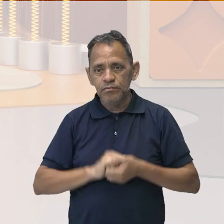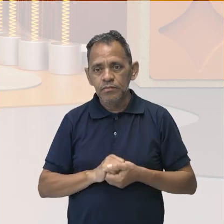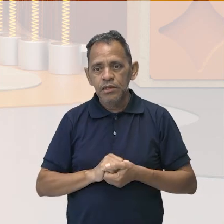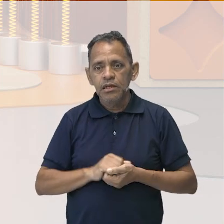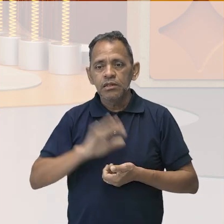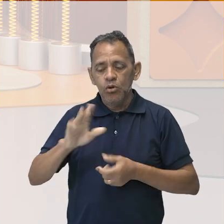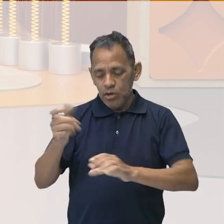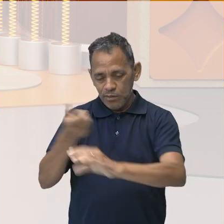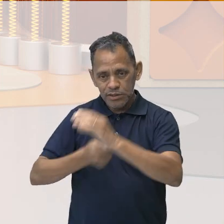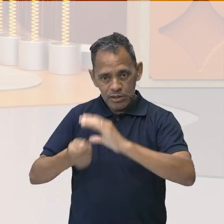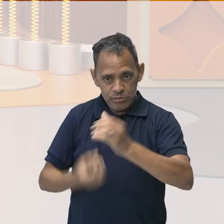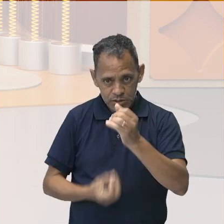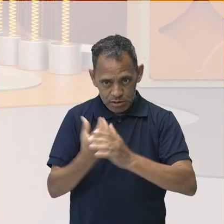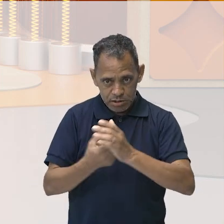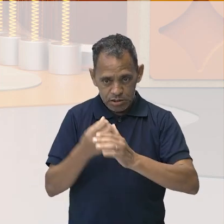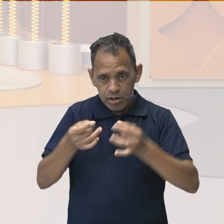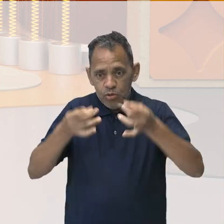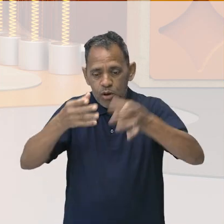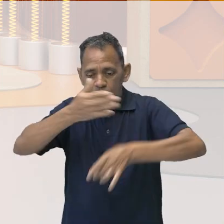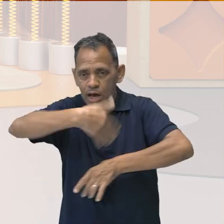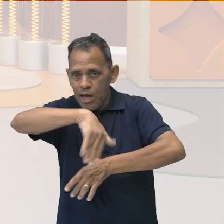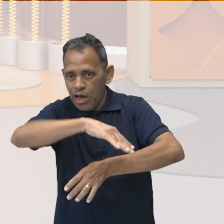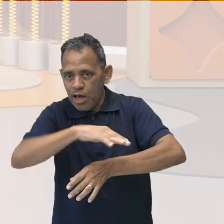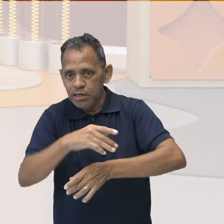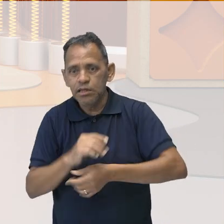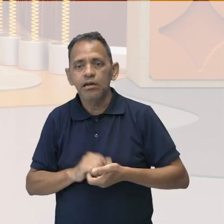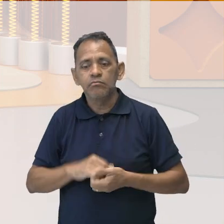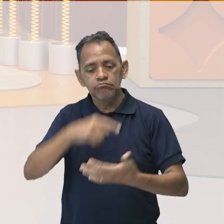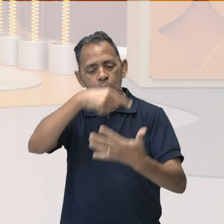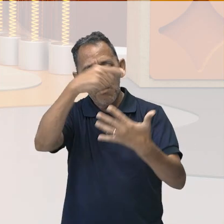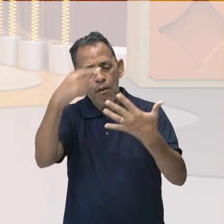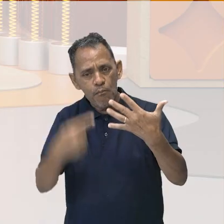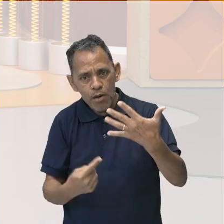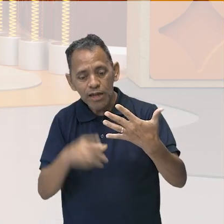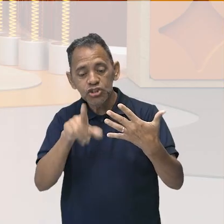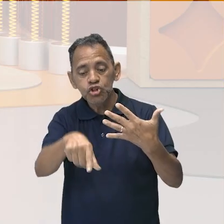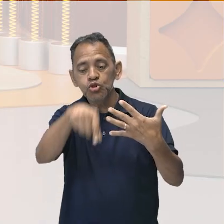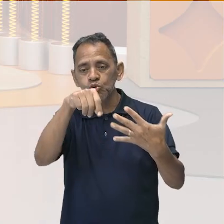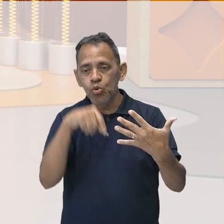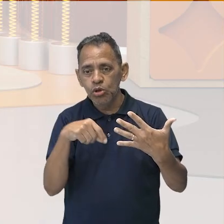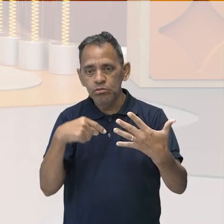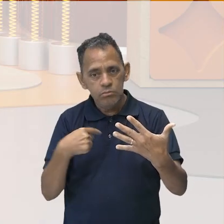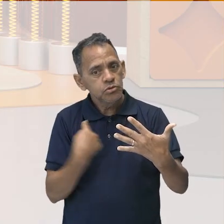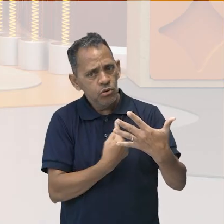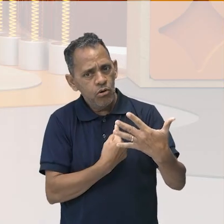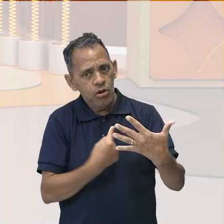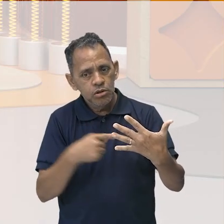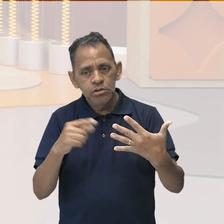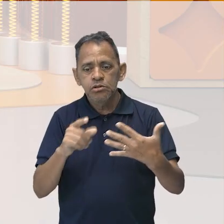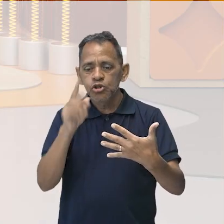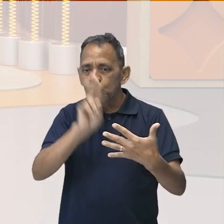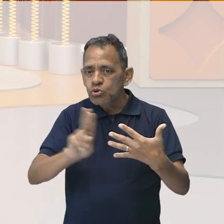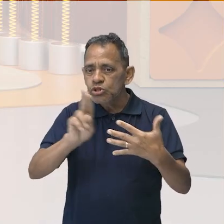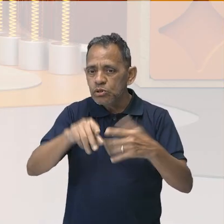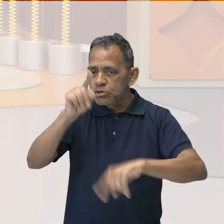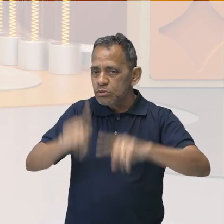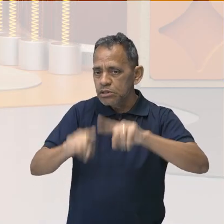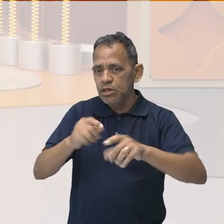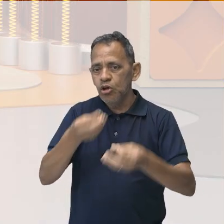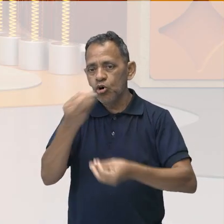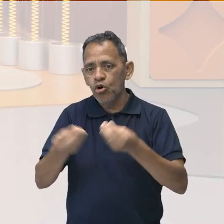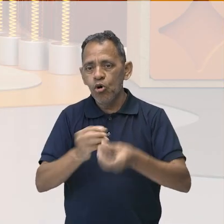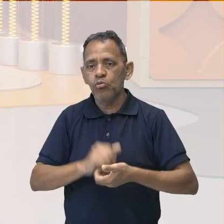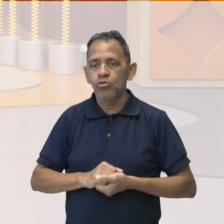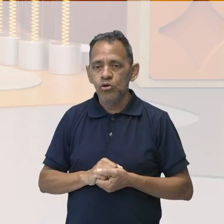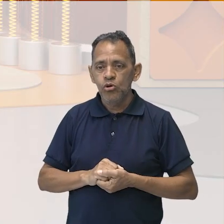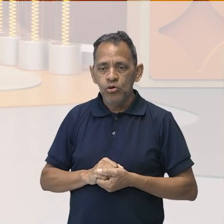um mercado com muitas opções de escolha para os consumidores, nós consumidores, né? Como uma novidade que